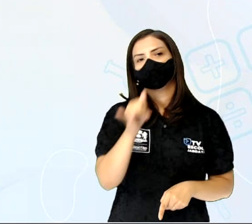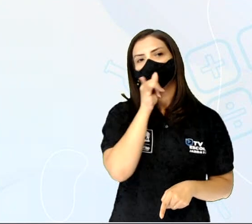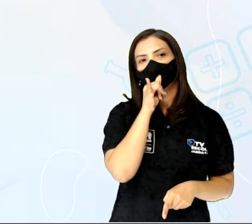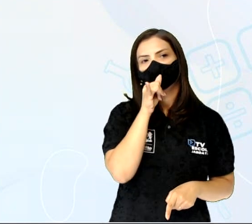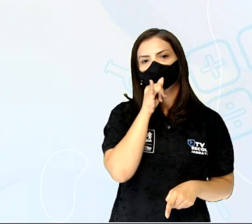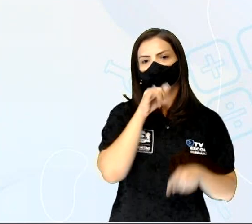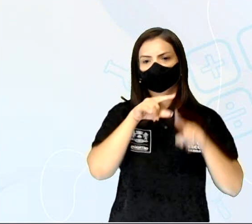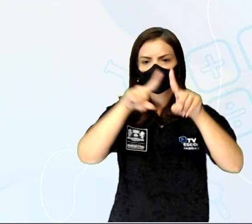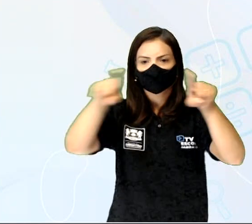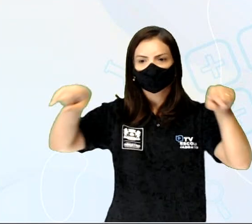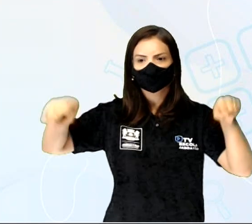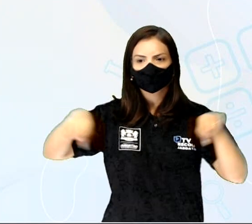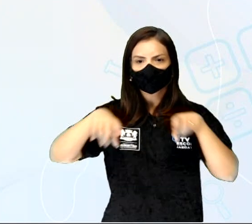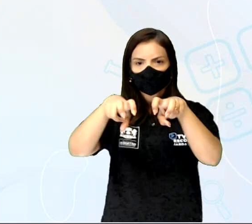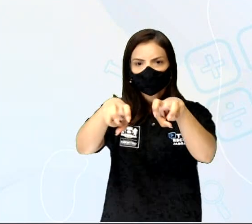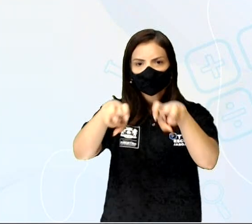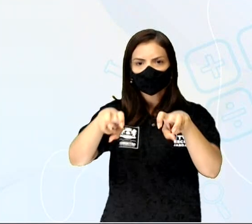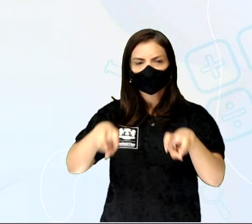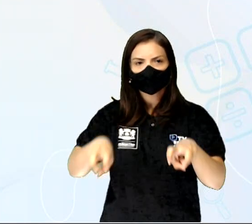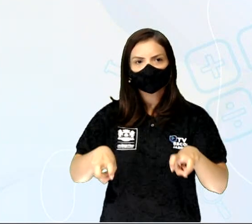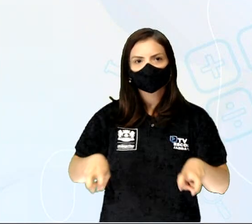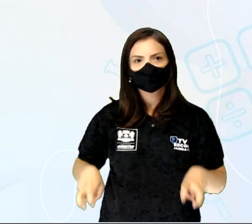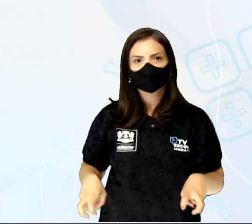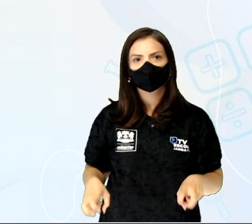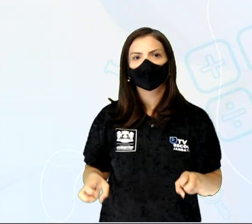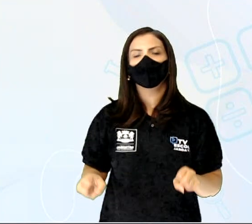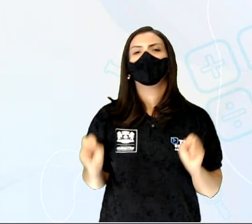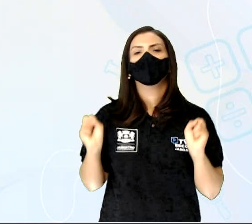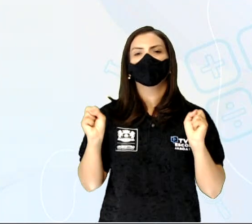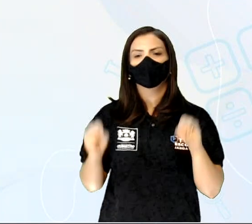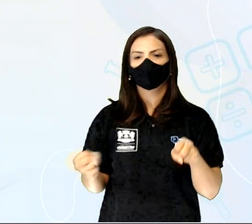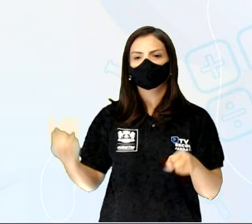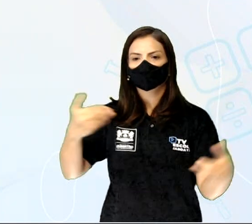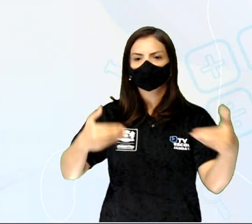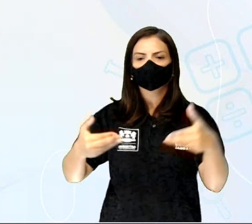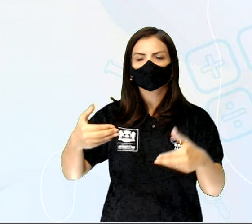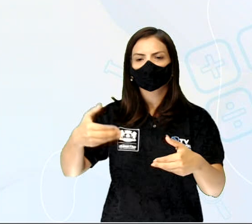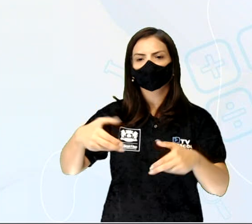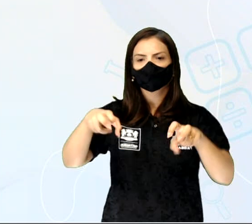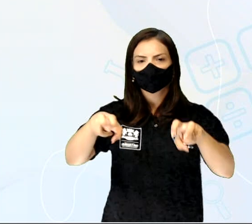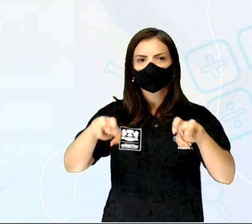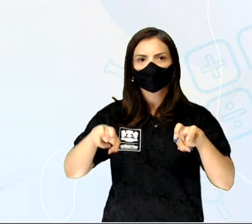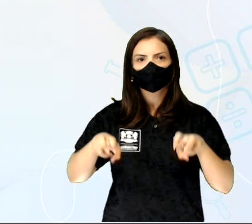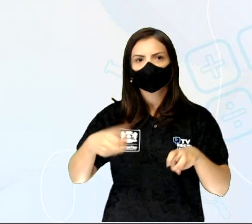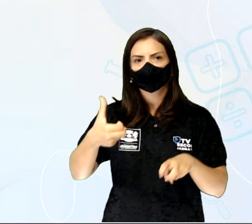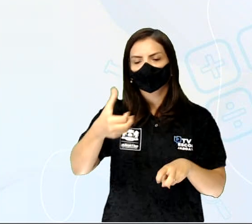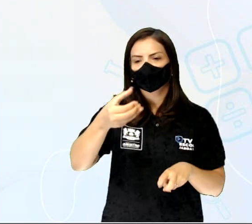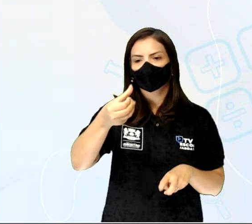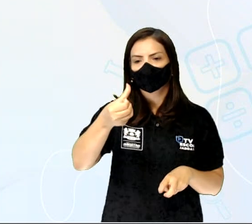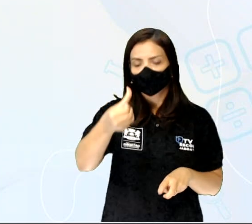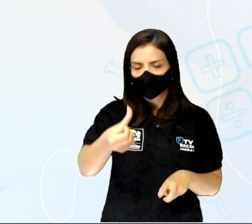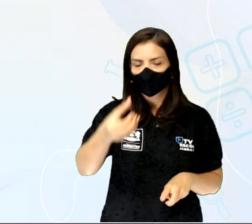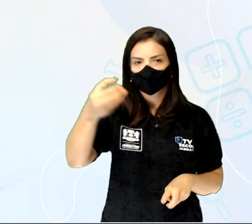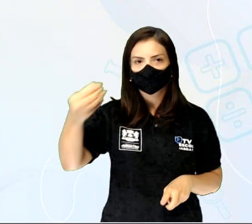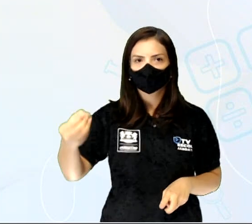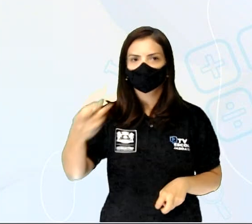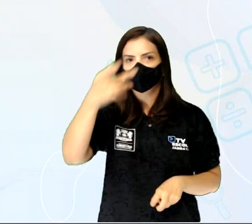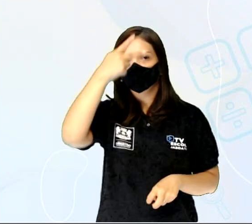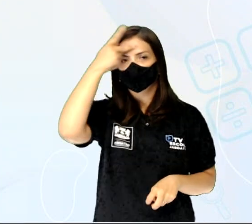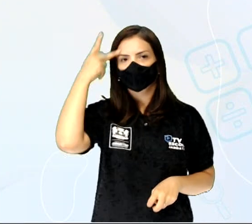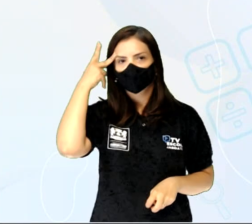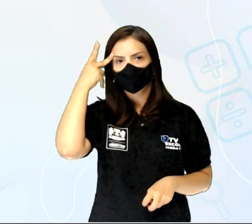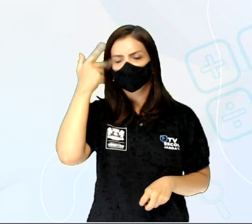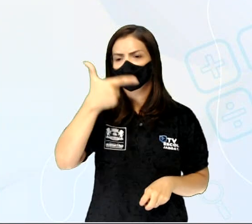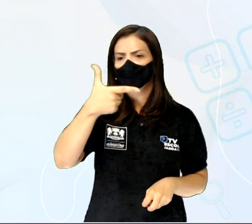Em um auditório com capacidade para 160 pessoas, 25% desses lugares ficaram vazios em